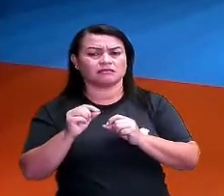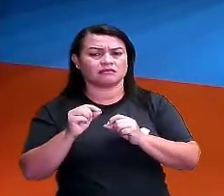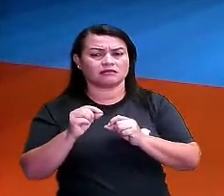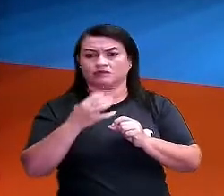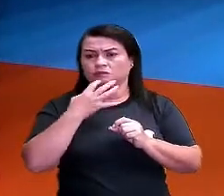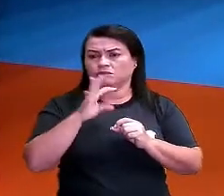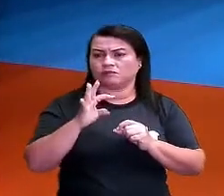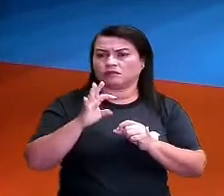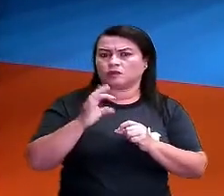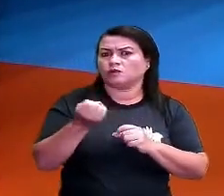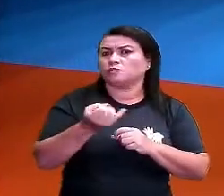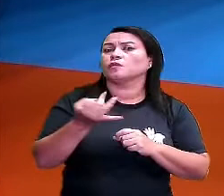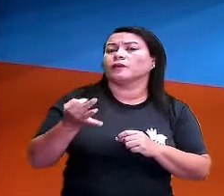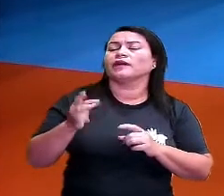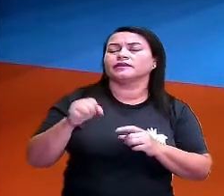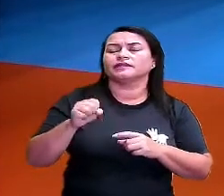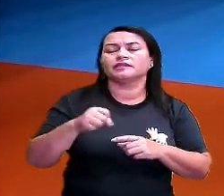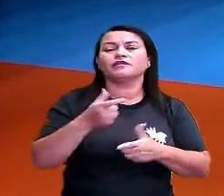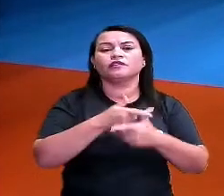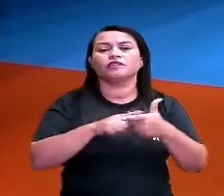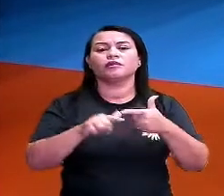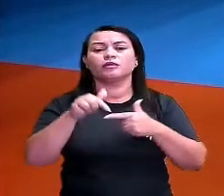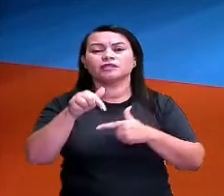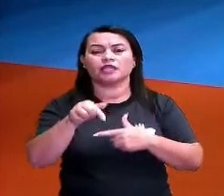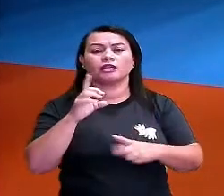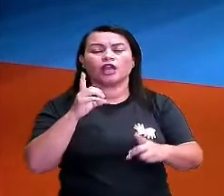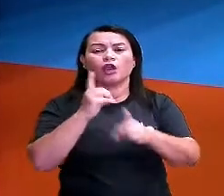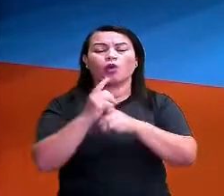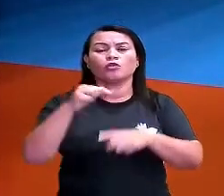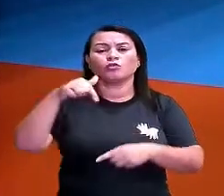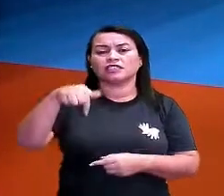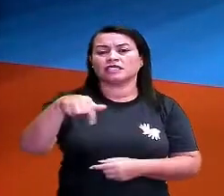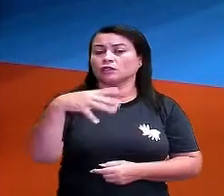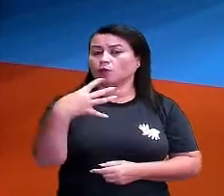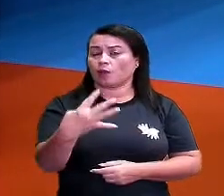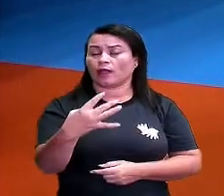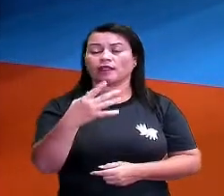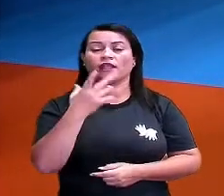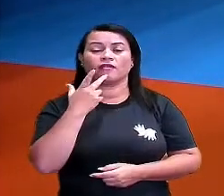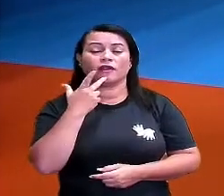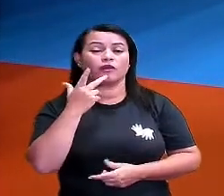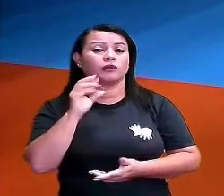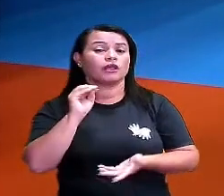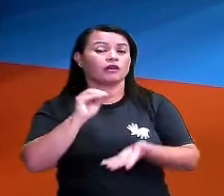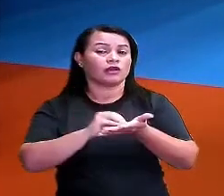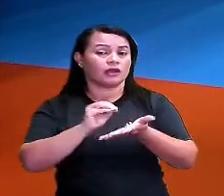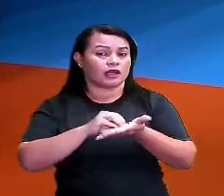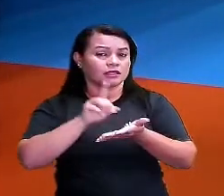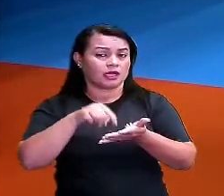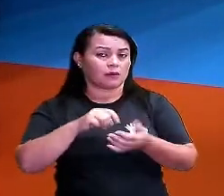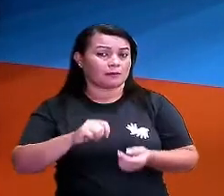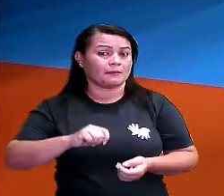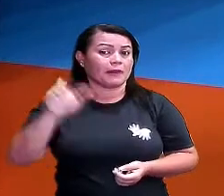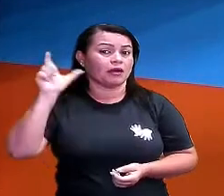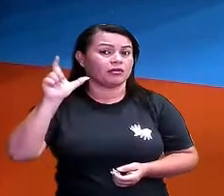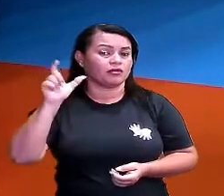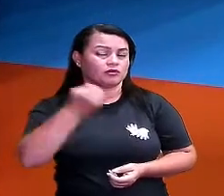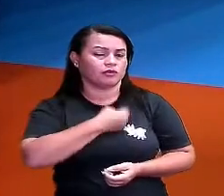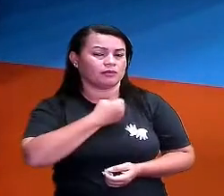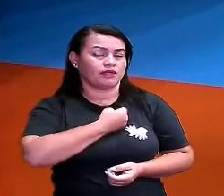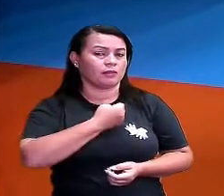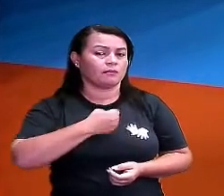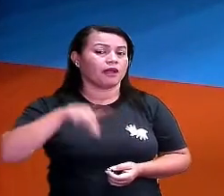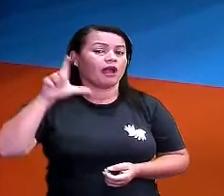ele por 7, acho o quociente 4, e ele diz que o resto é o maior possível. Se eu posso